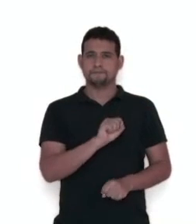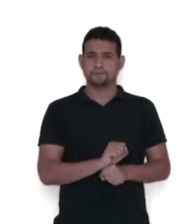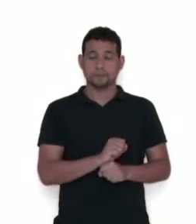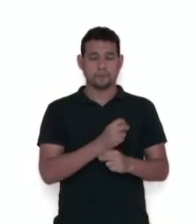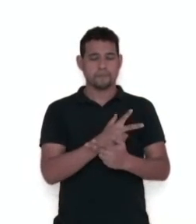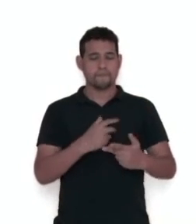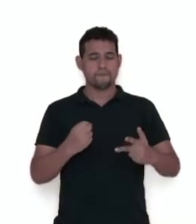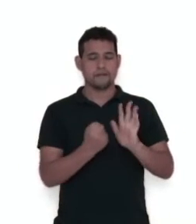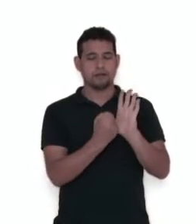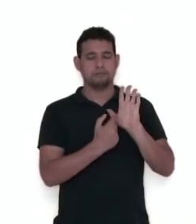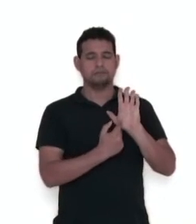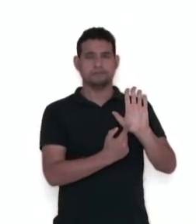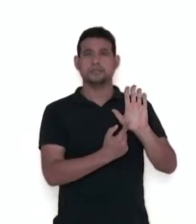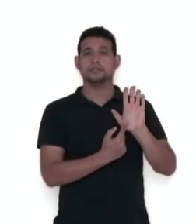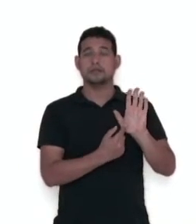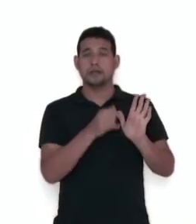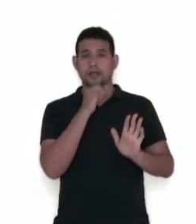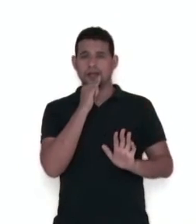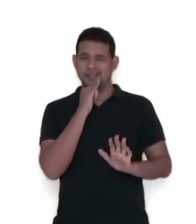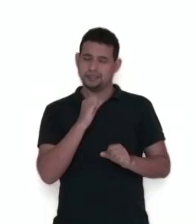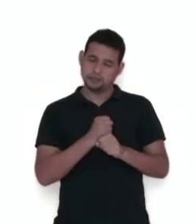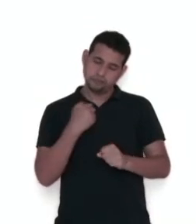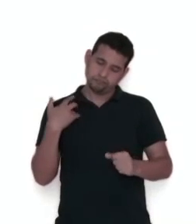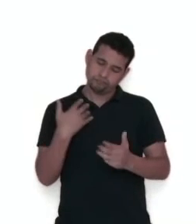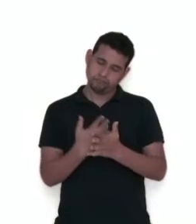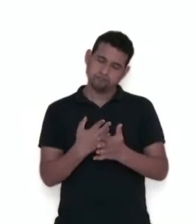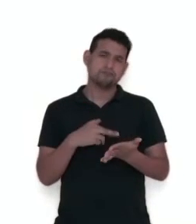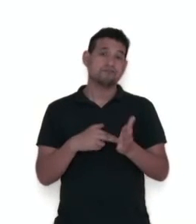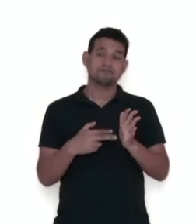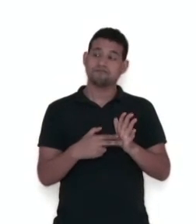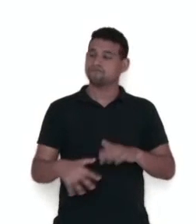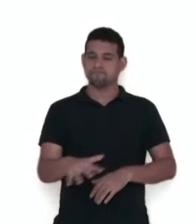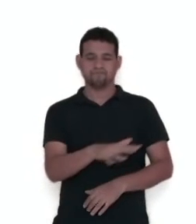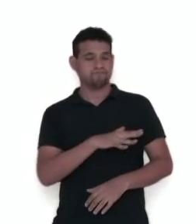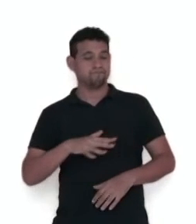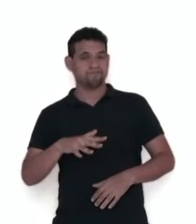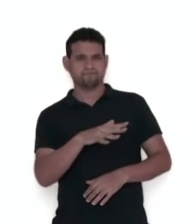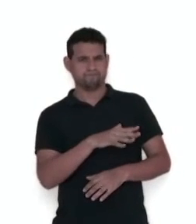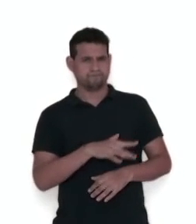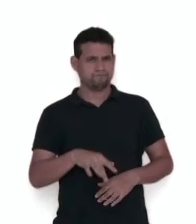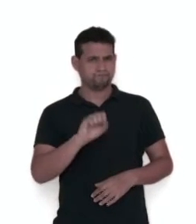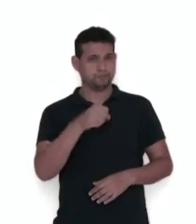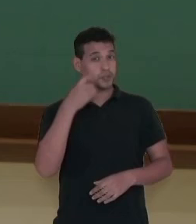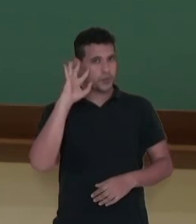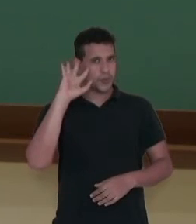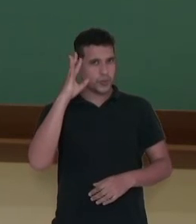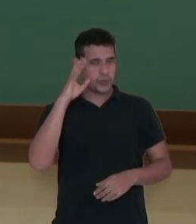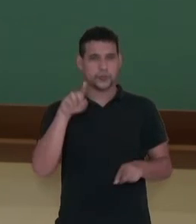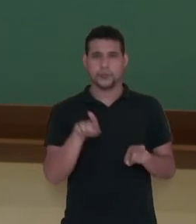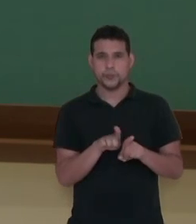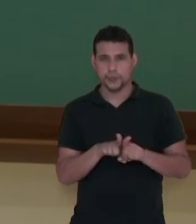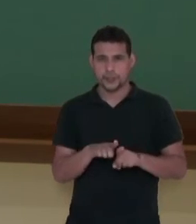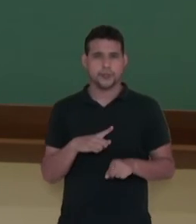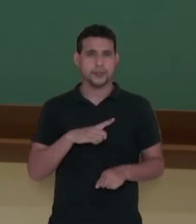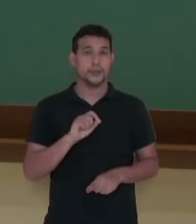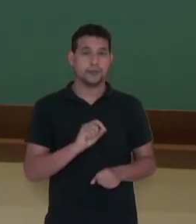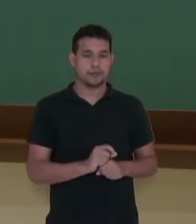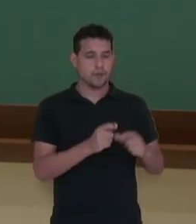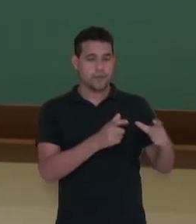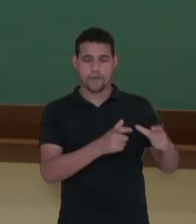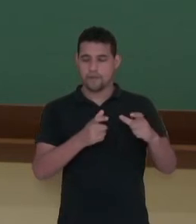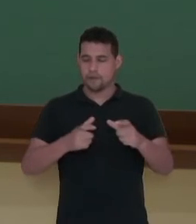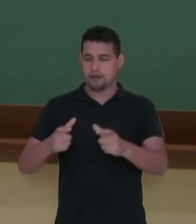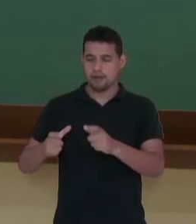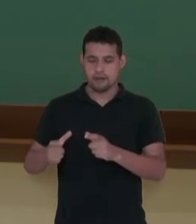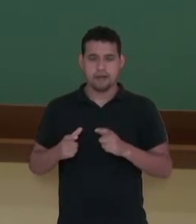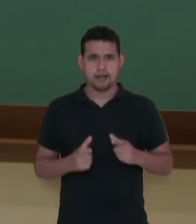marco que indica la época y el espacio en el que esos acontecimentos tienen lugar.